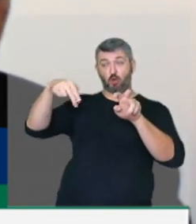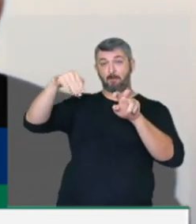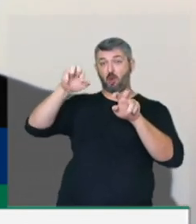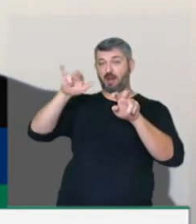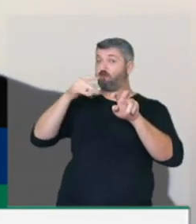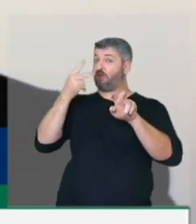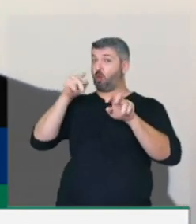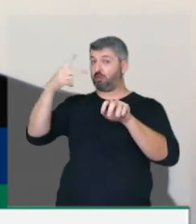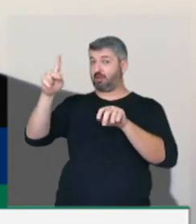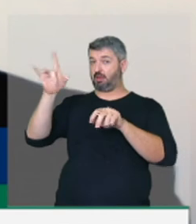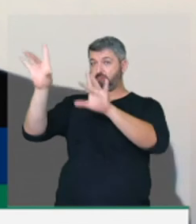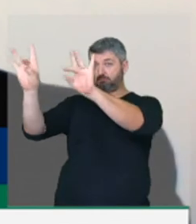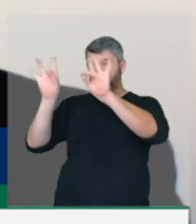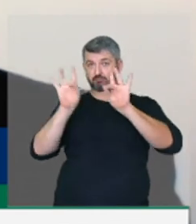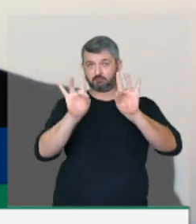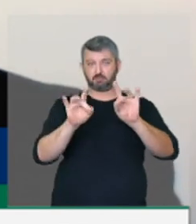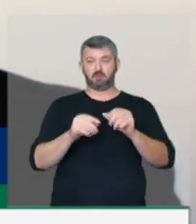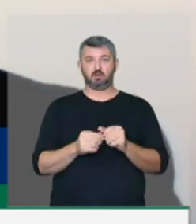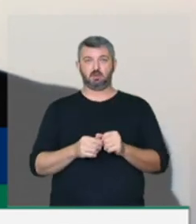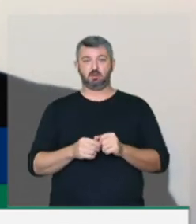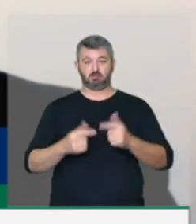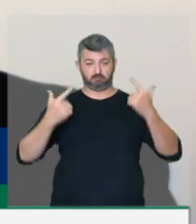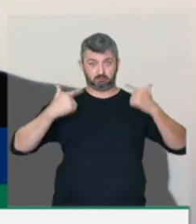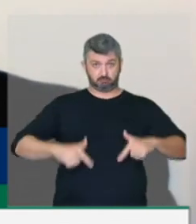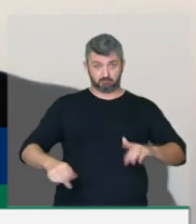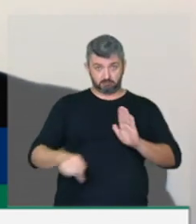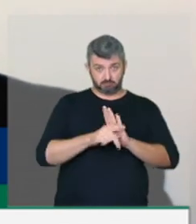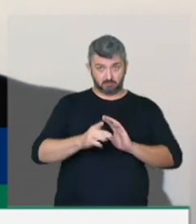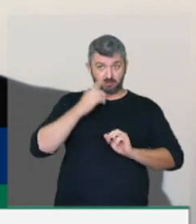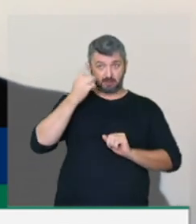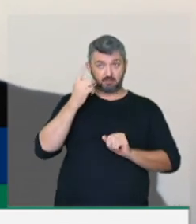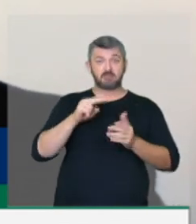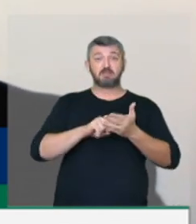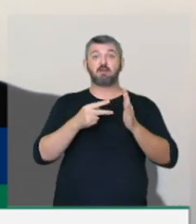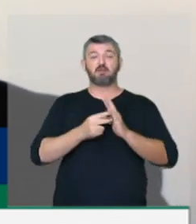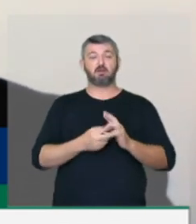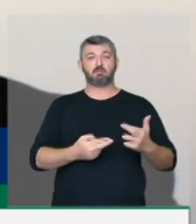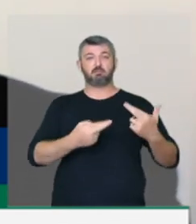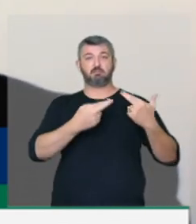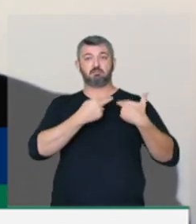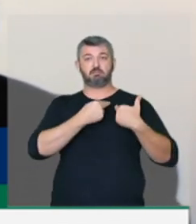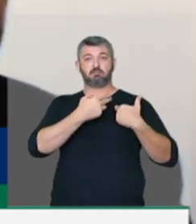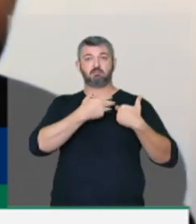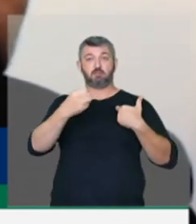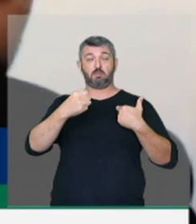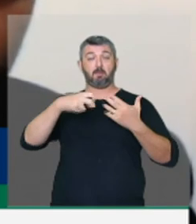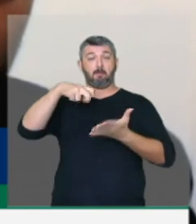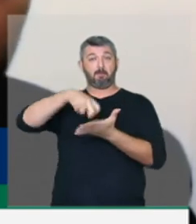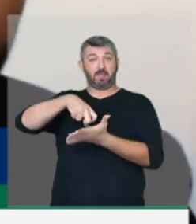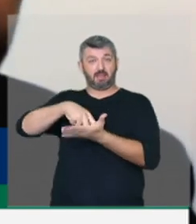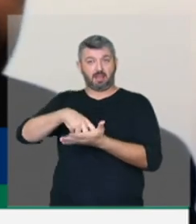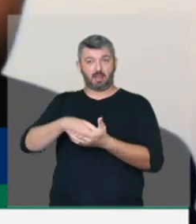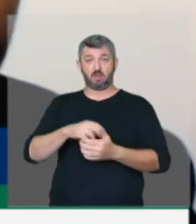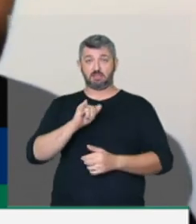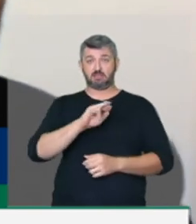ministro. A imunidade material implica subtração da responsabilidade penal,